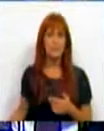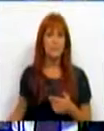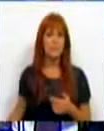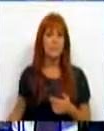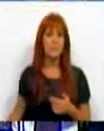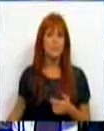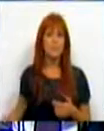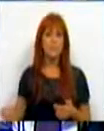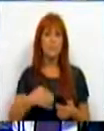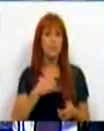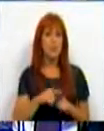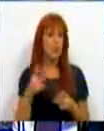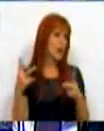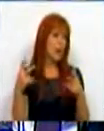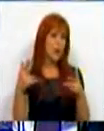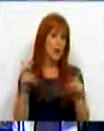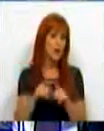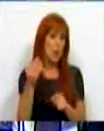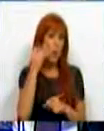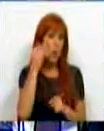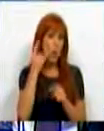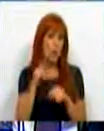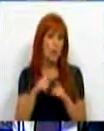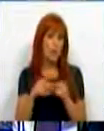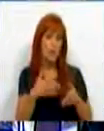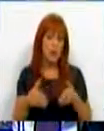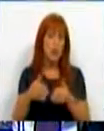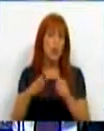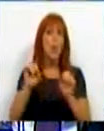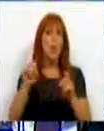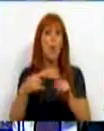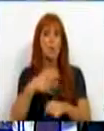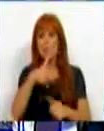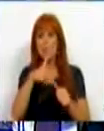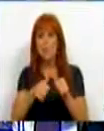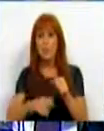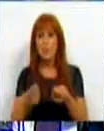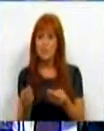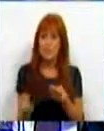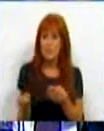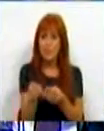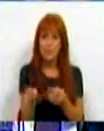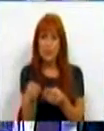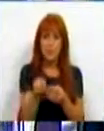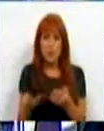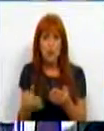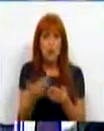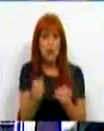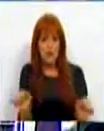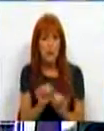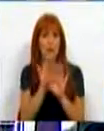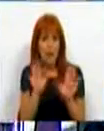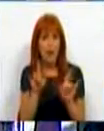quer no sentido das críticas à forma como isto foi conduzido, quer os comentários que introduziram propostas